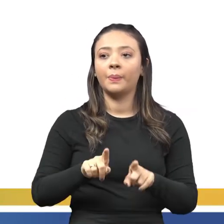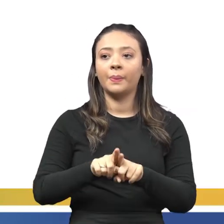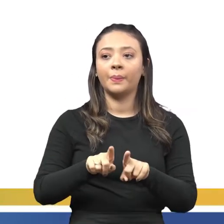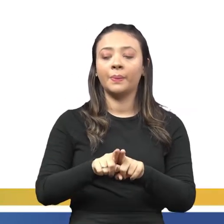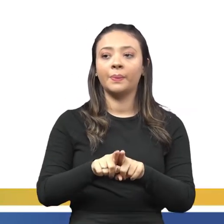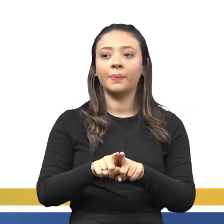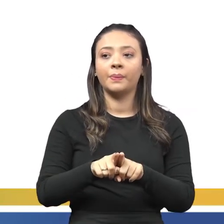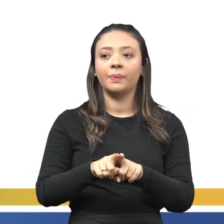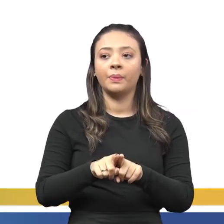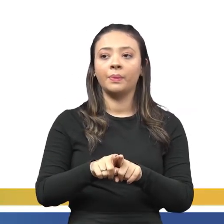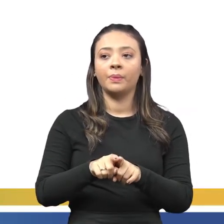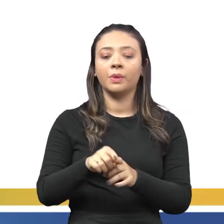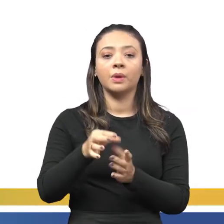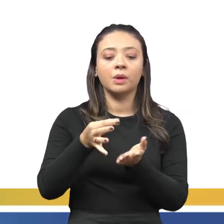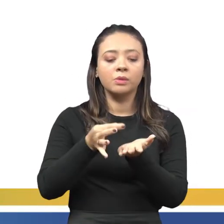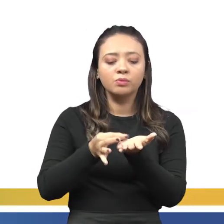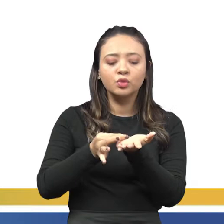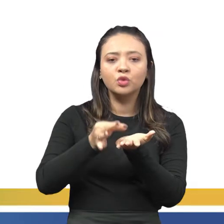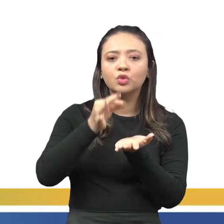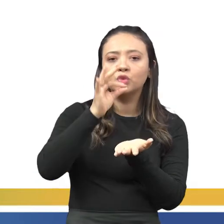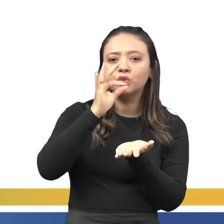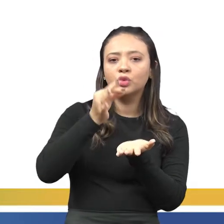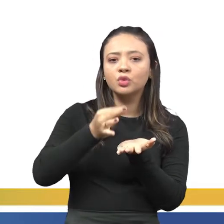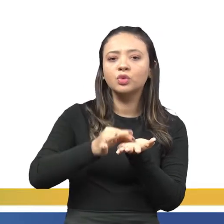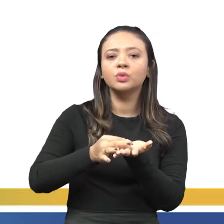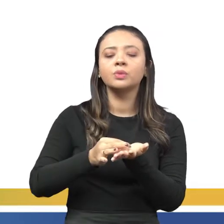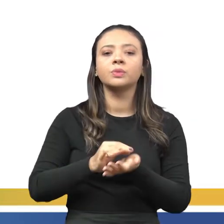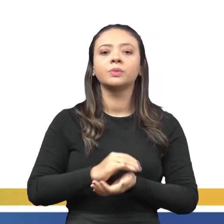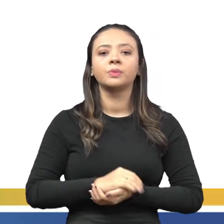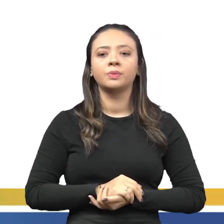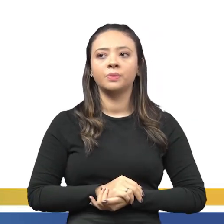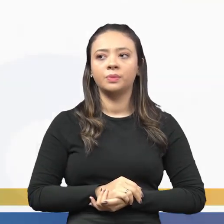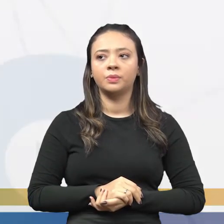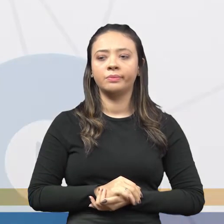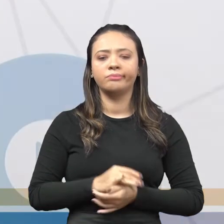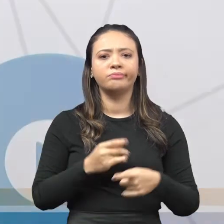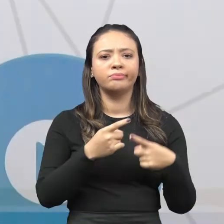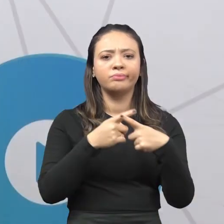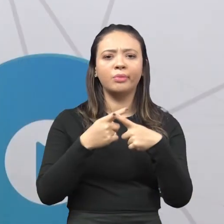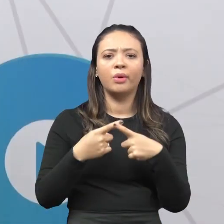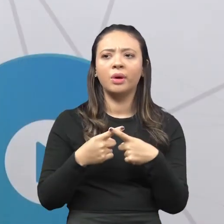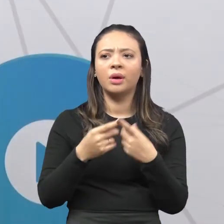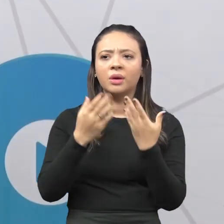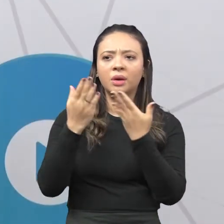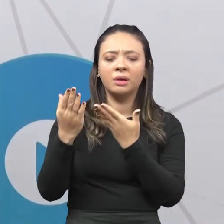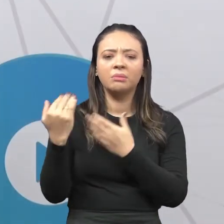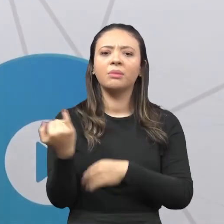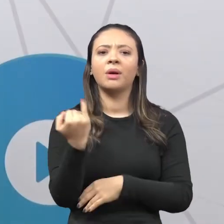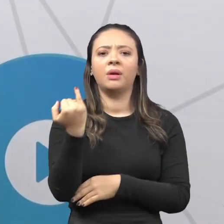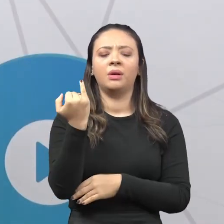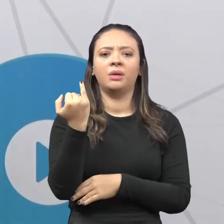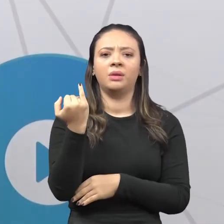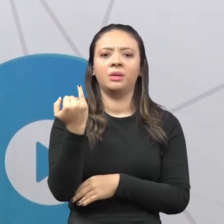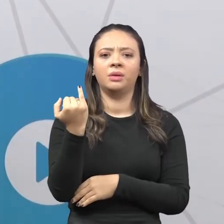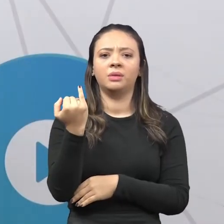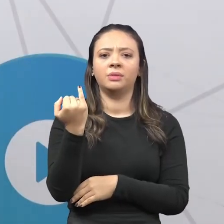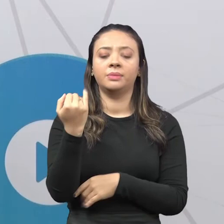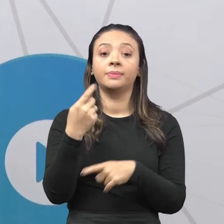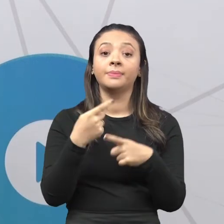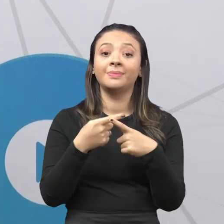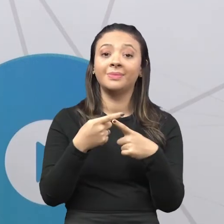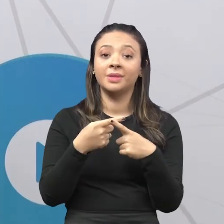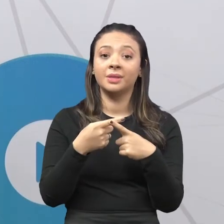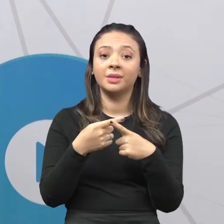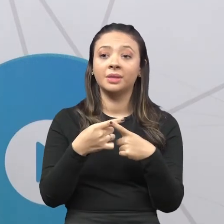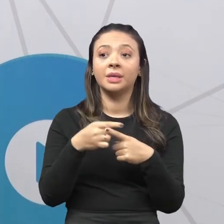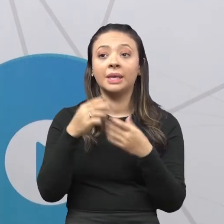cup of. Uma xícara de. Por que esses quantificadores são importantes, pessoal? Porque